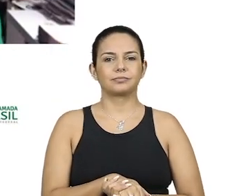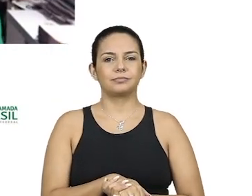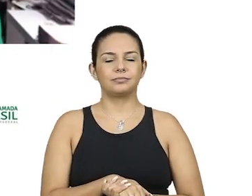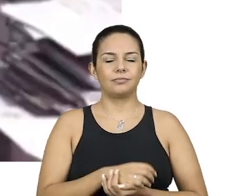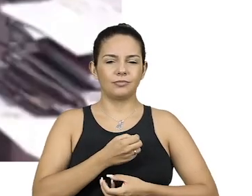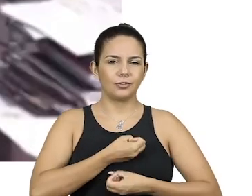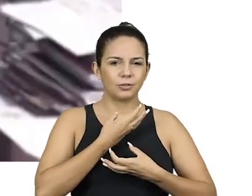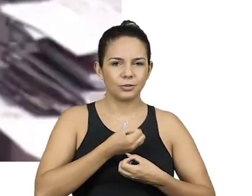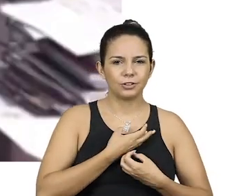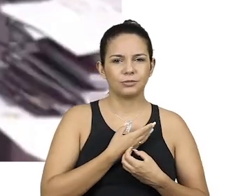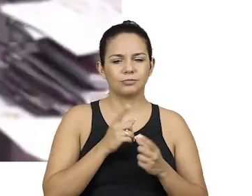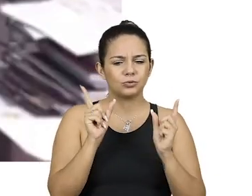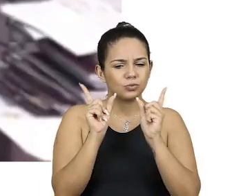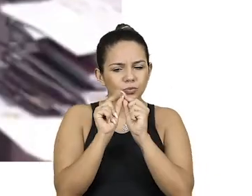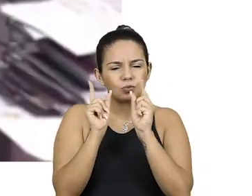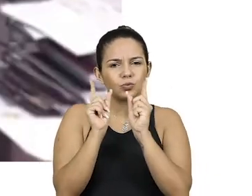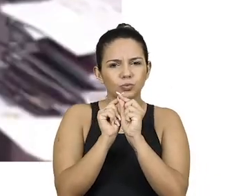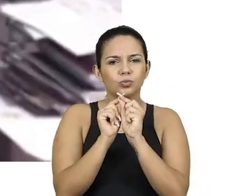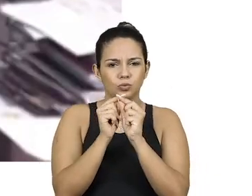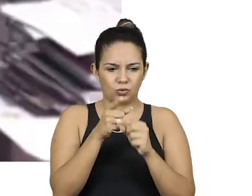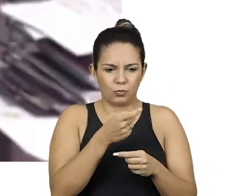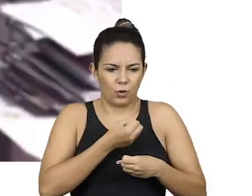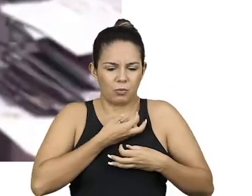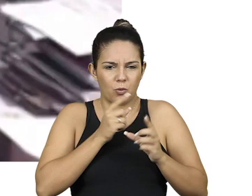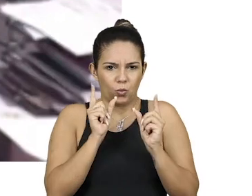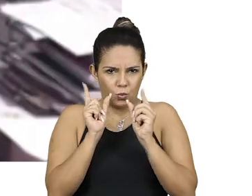São poemas curtinhos.